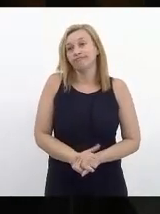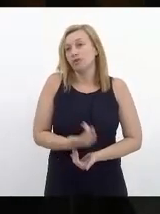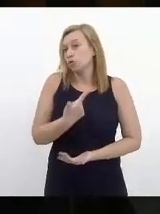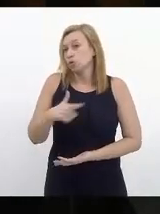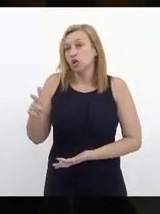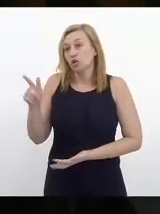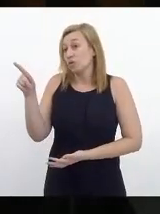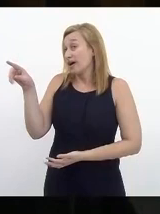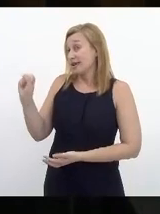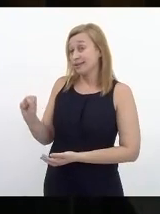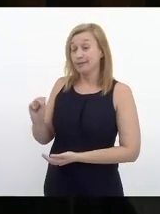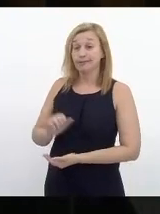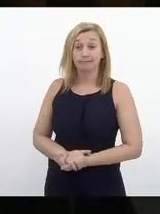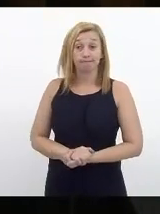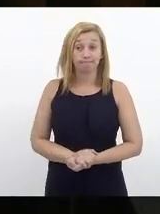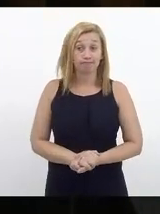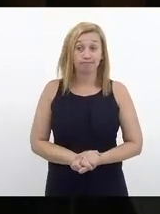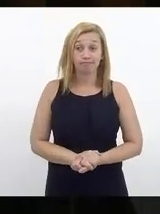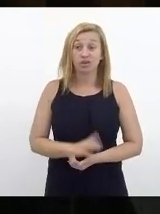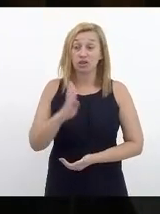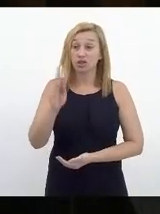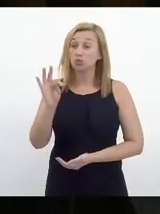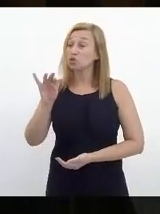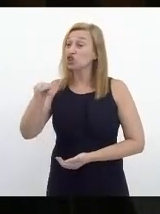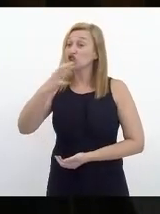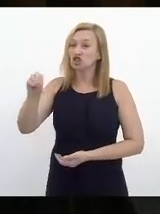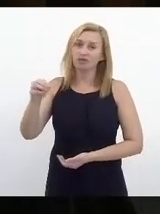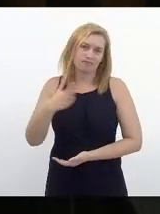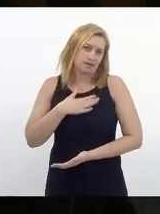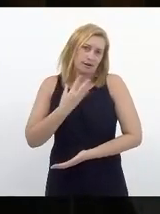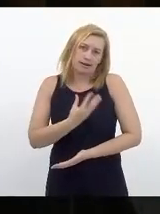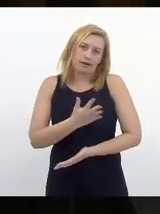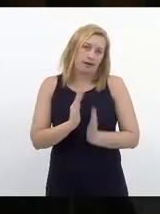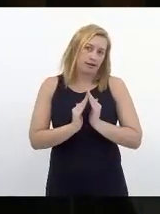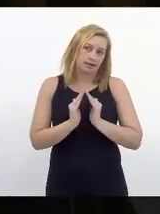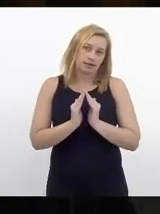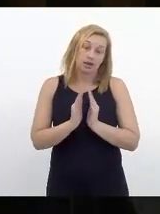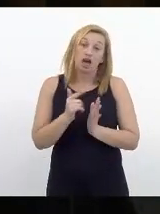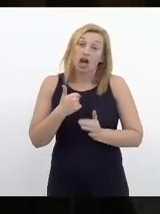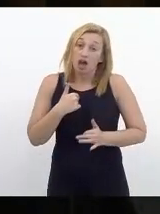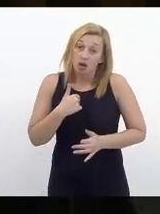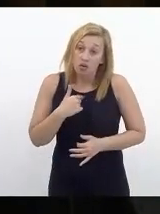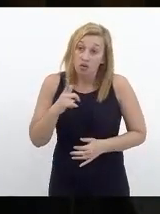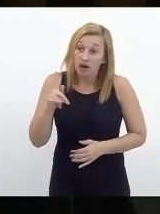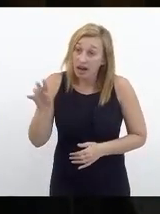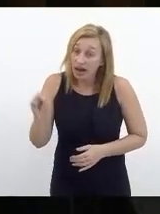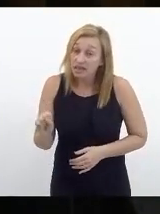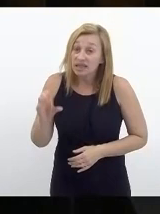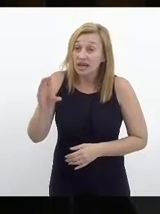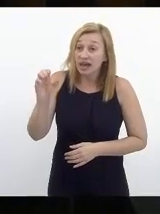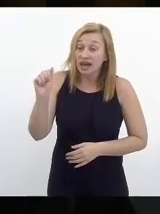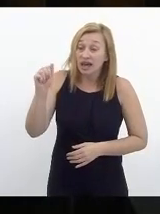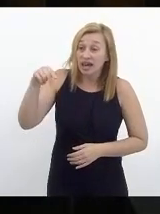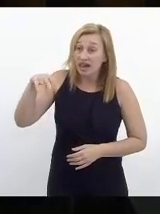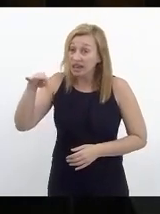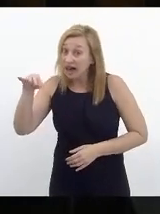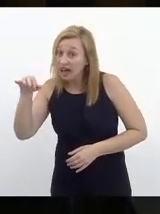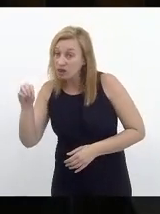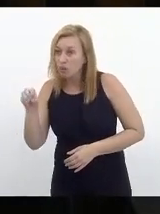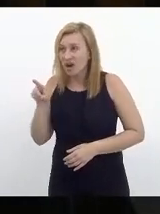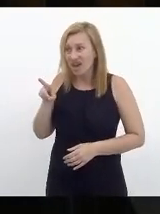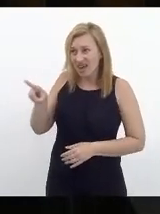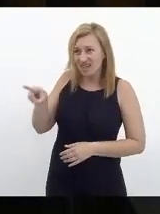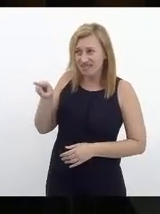gás de botijão na minha casa. Eu tenho gás encanado. Mesmo esse gás